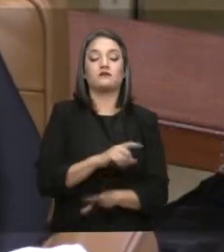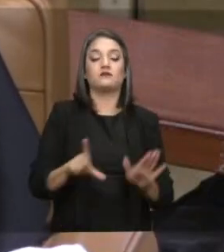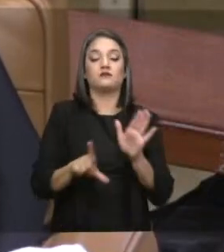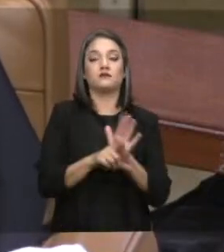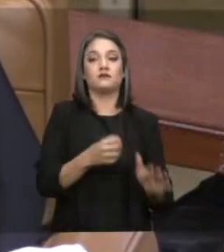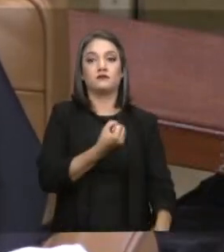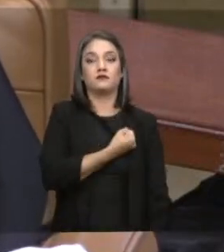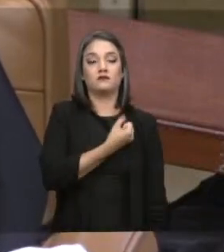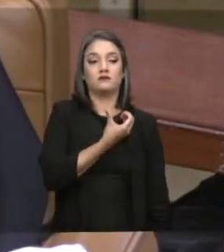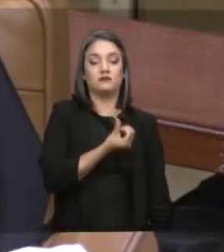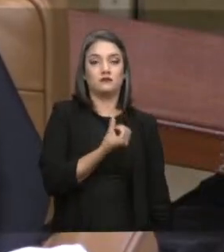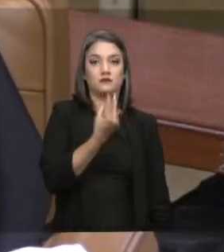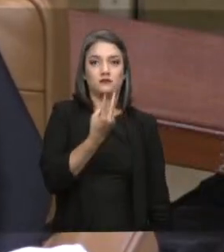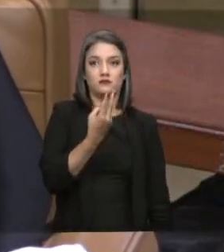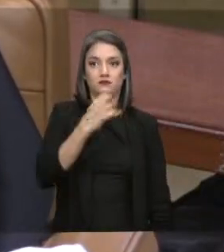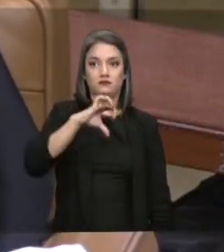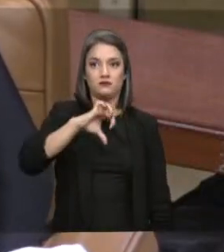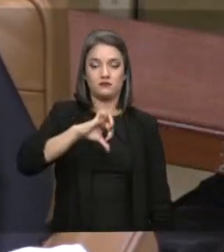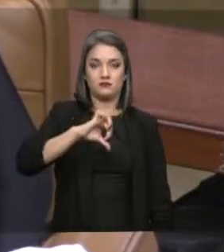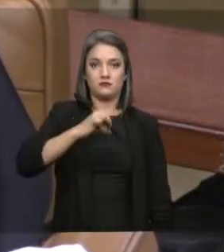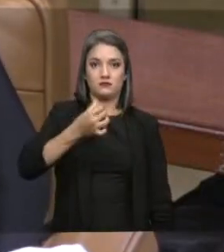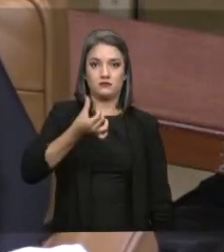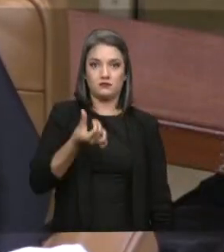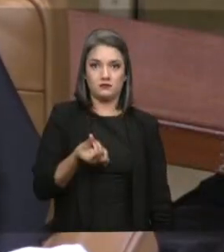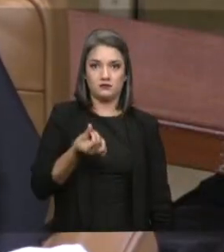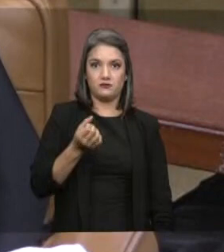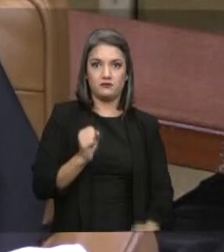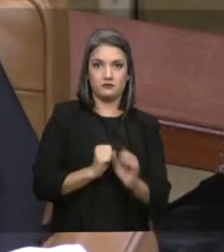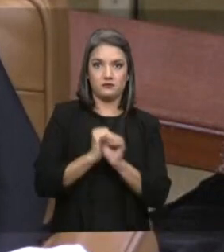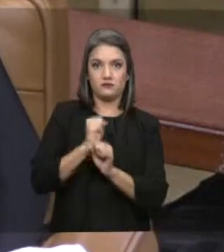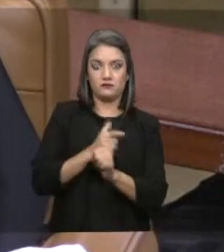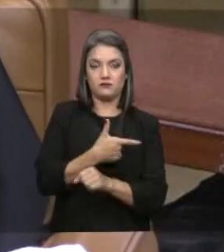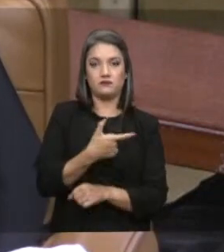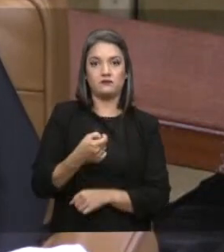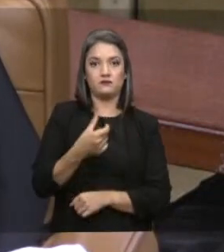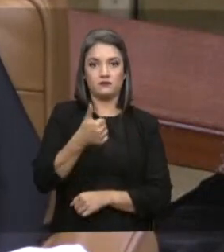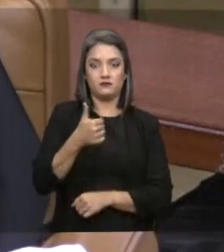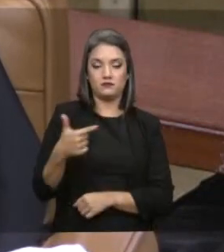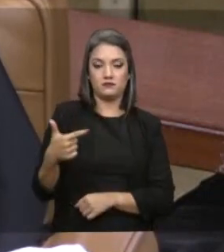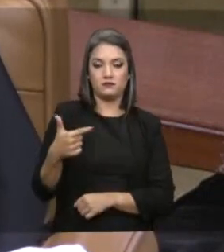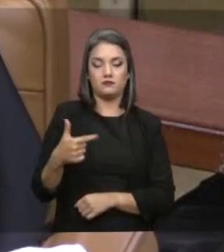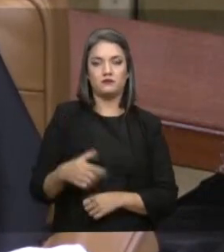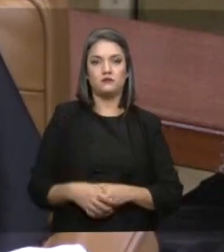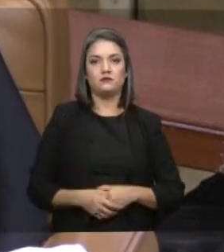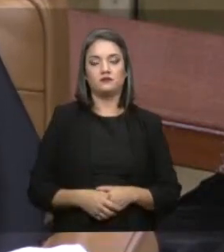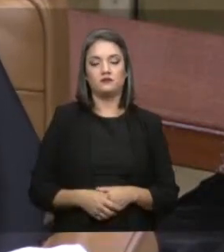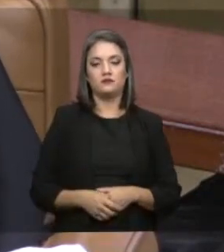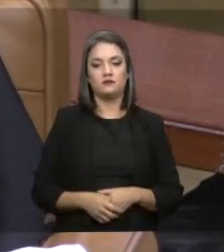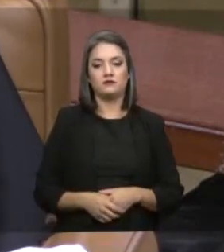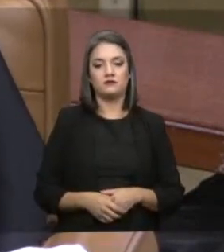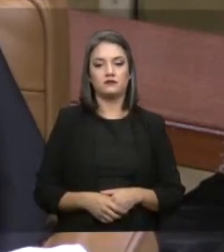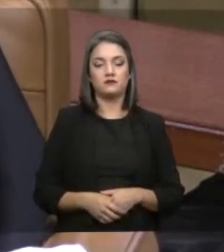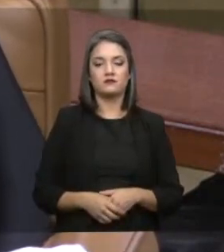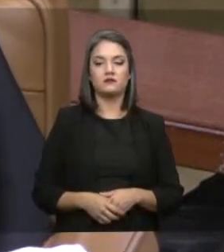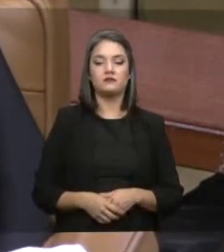6296 de 2012 e ali